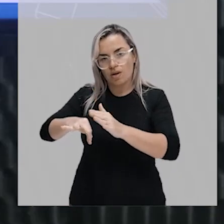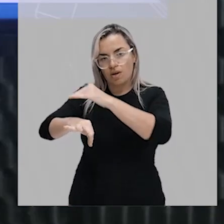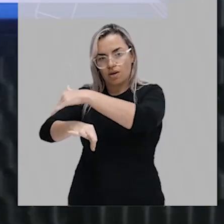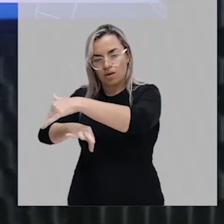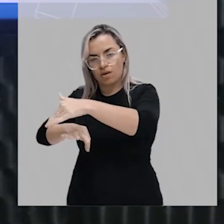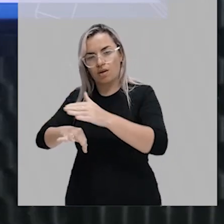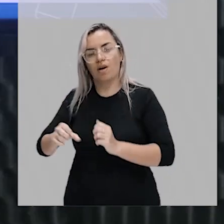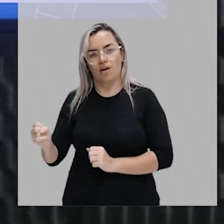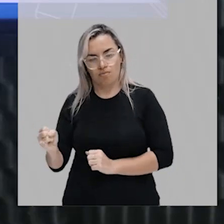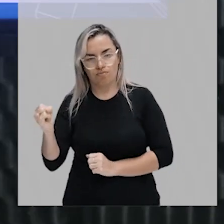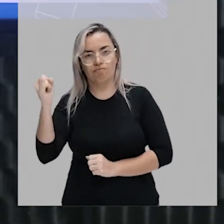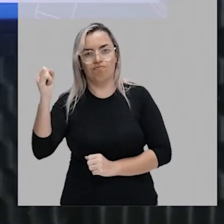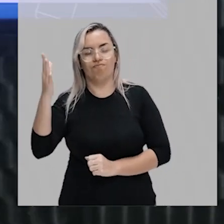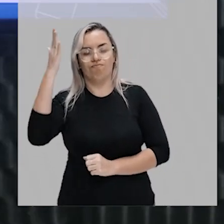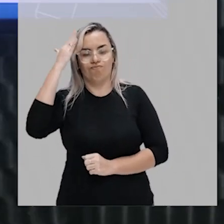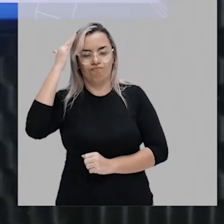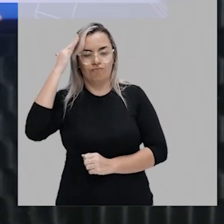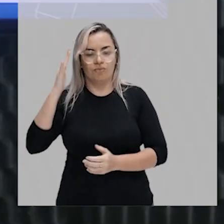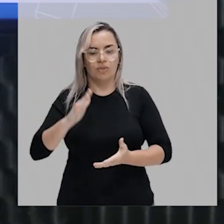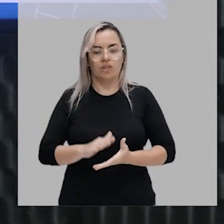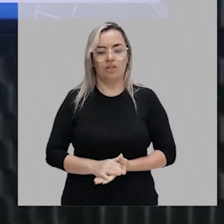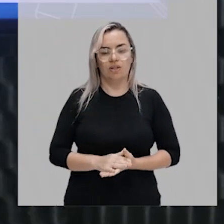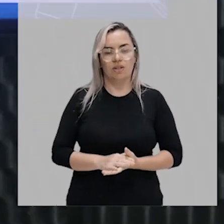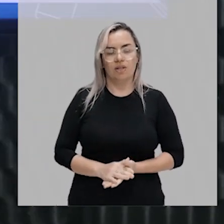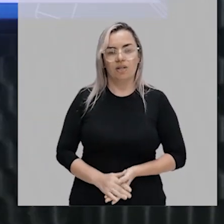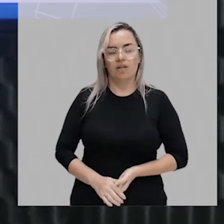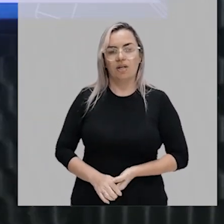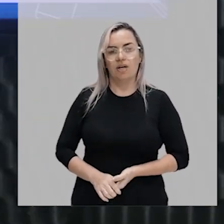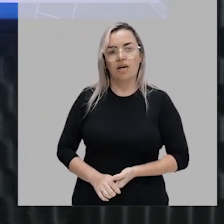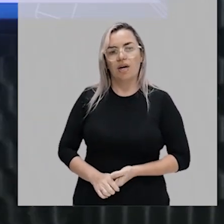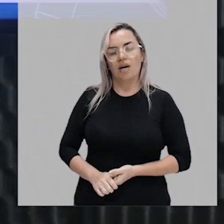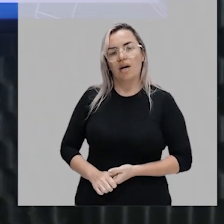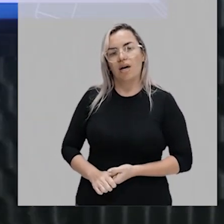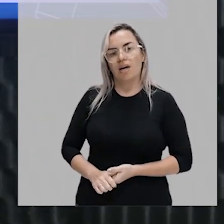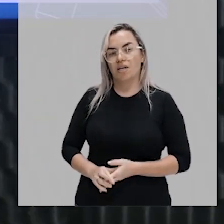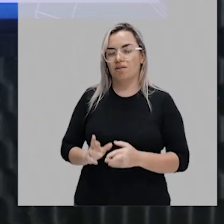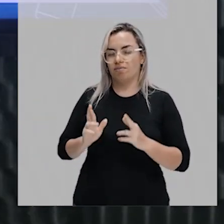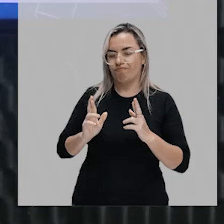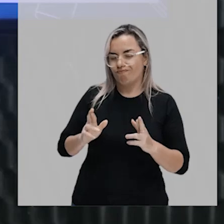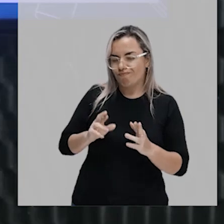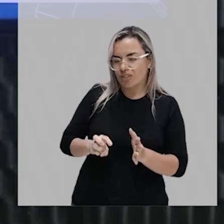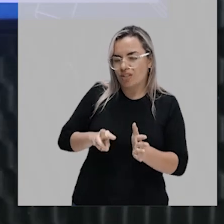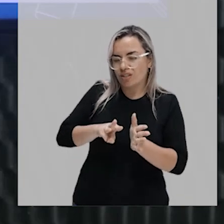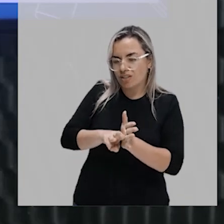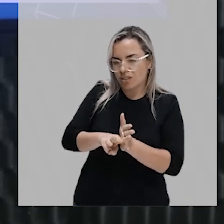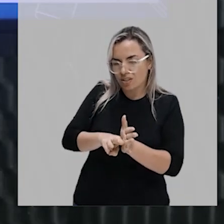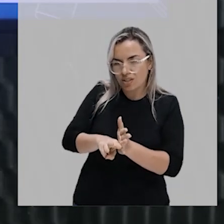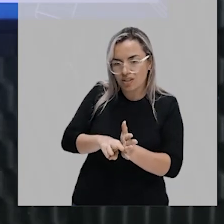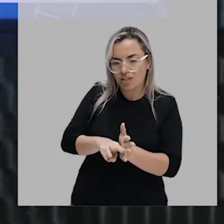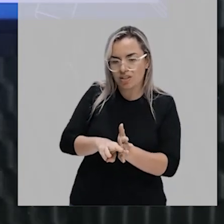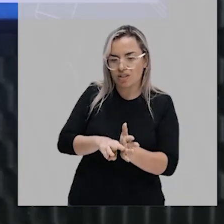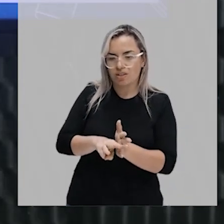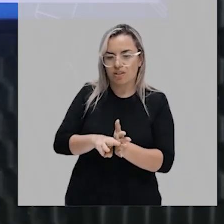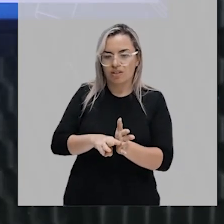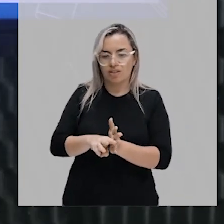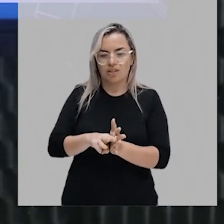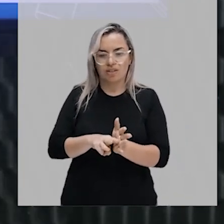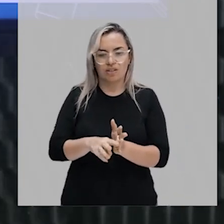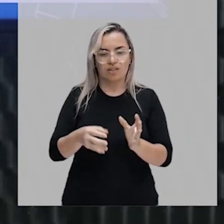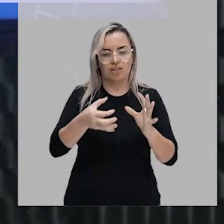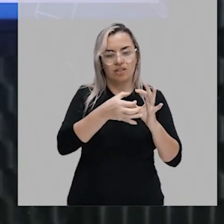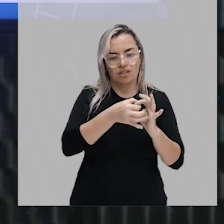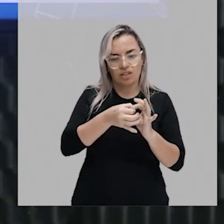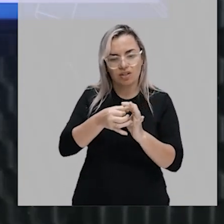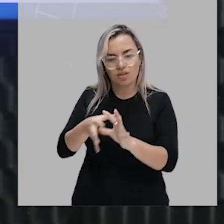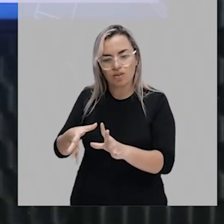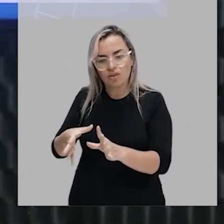métodos seja de livre escolha de cada um conforme os seus valores e crenças, tá? É sempre aconselhável